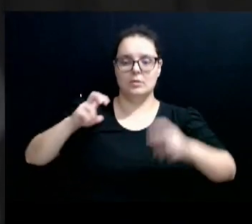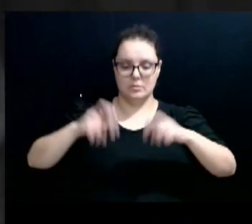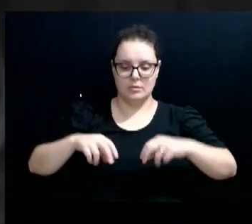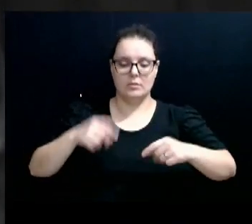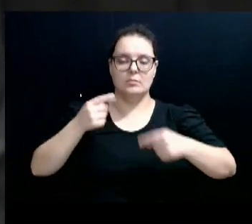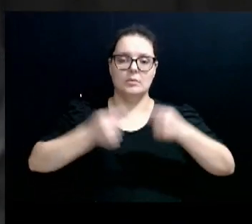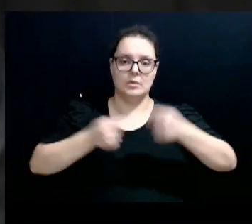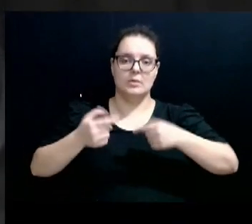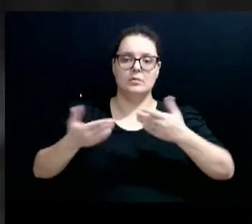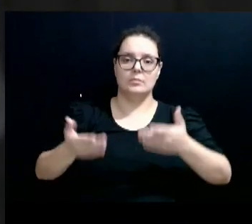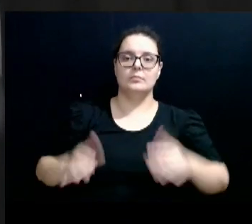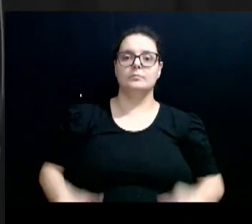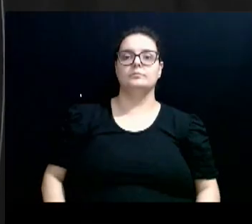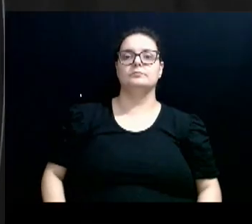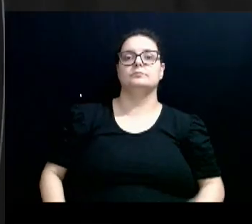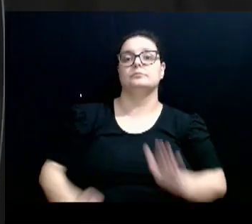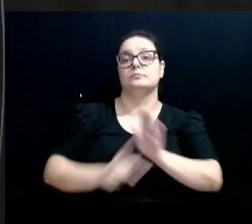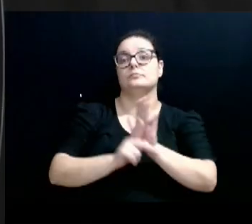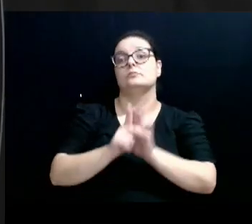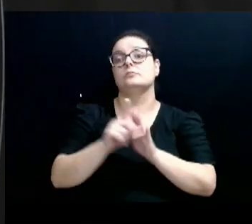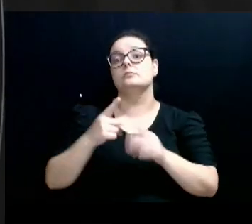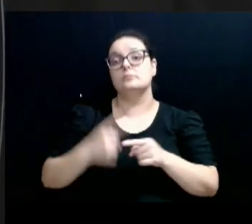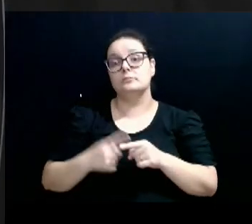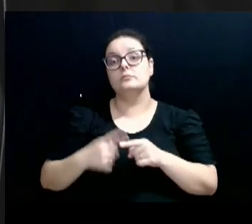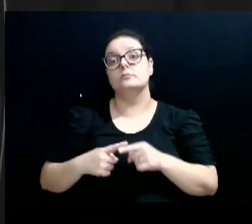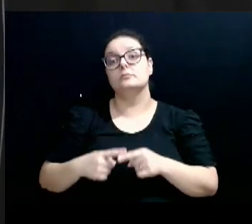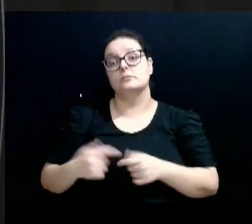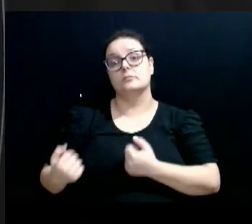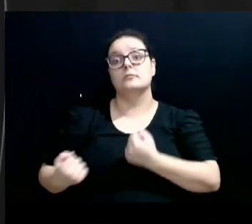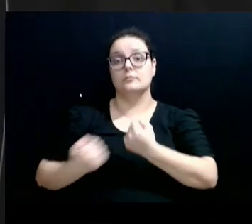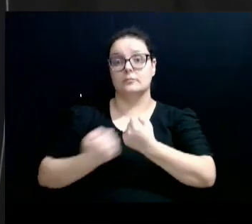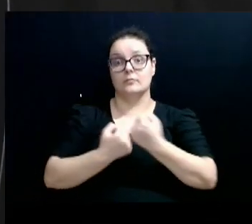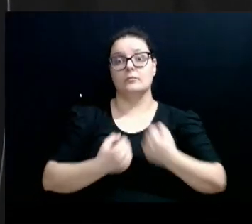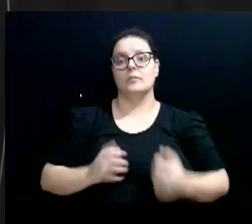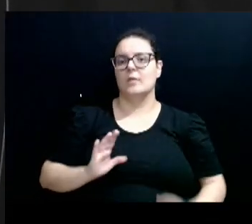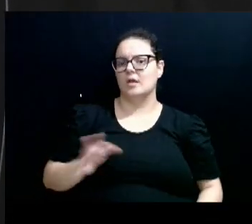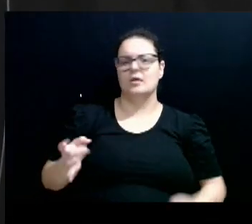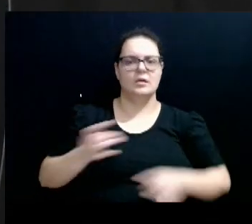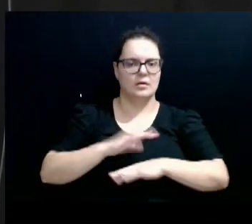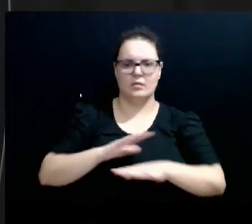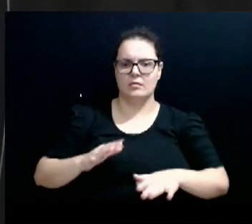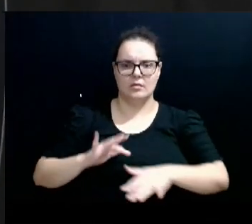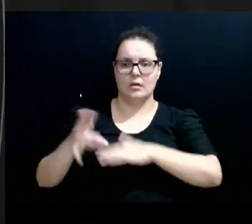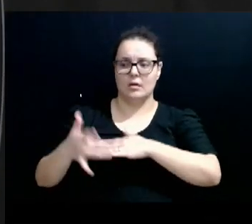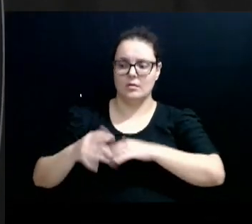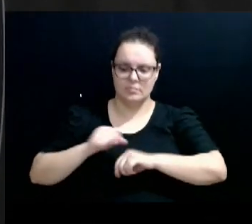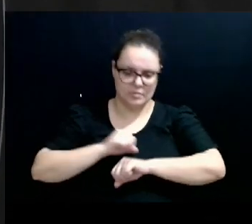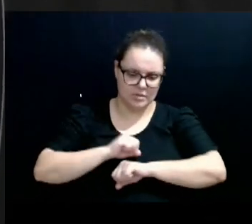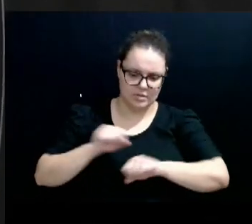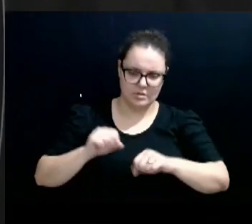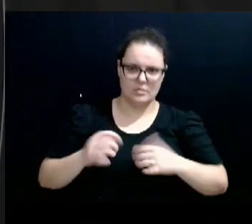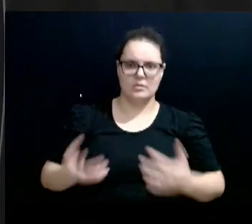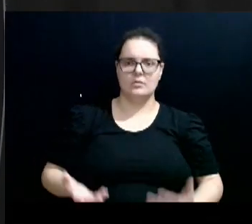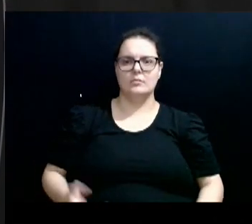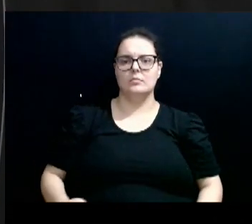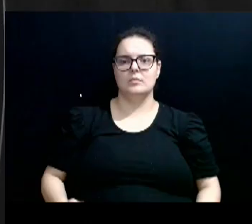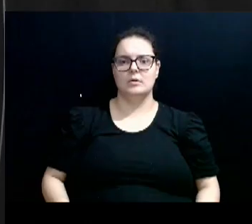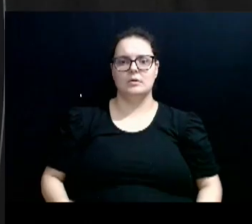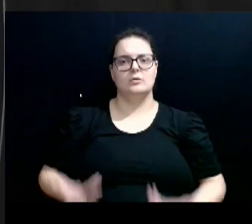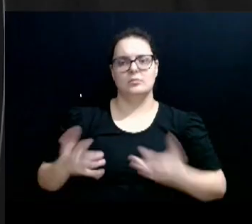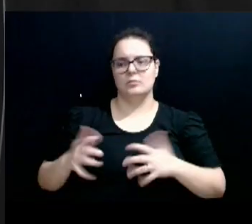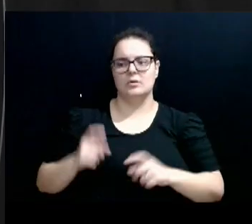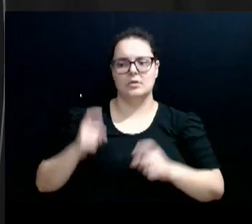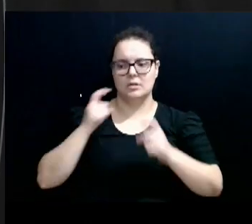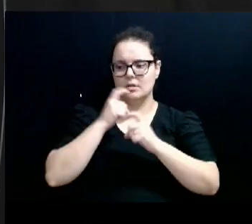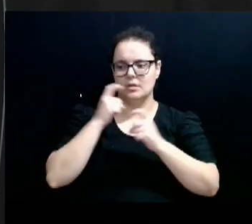projeto, porque eles também apoiavam muito isso, eles já combatiam isso, né? A imprensa combatia muito isso. Para mim, a fake news é uma